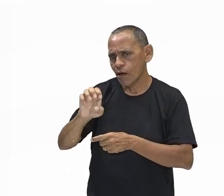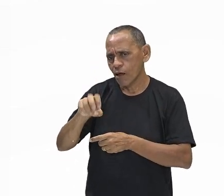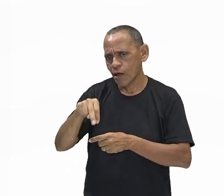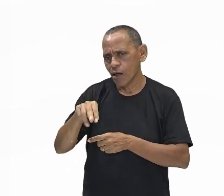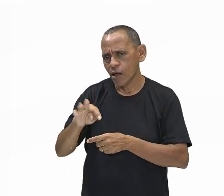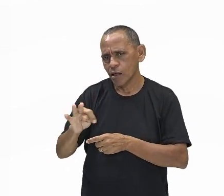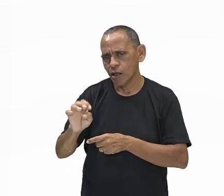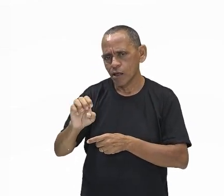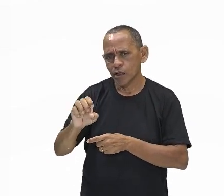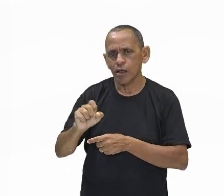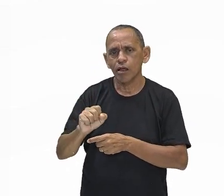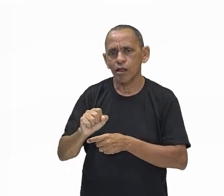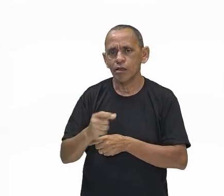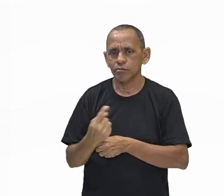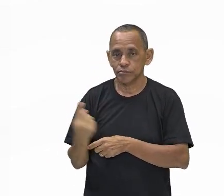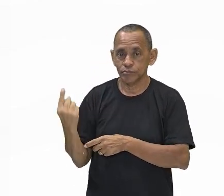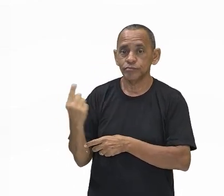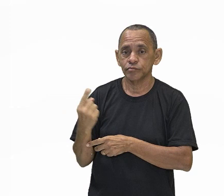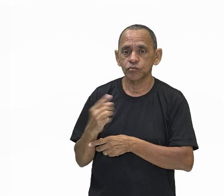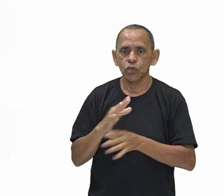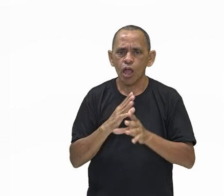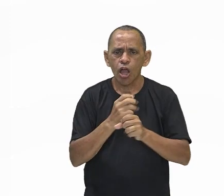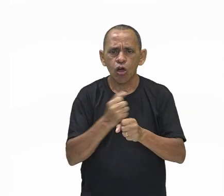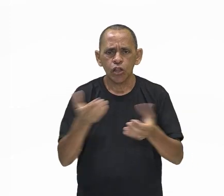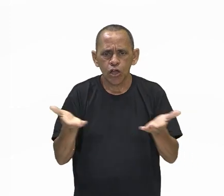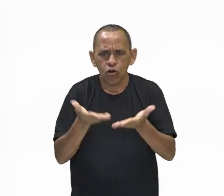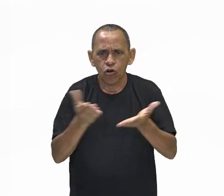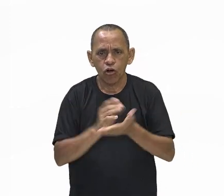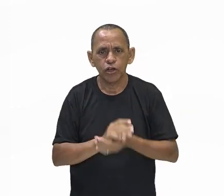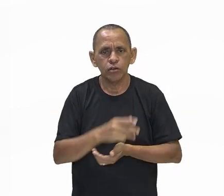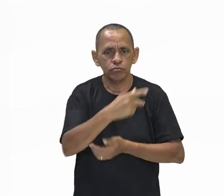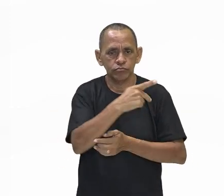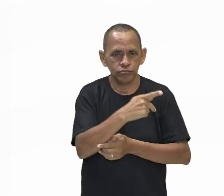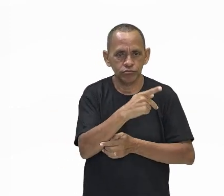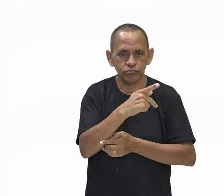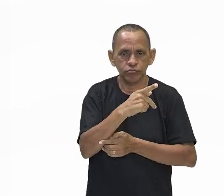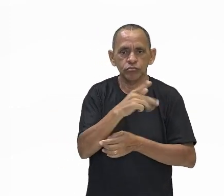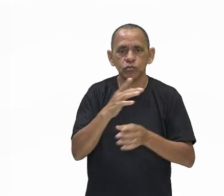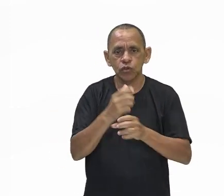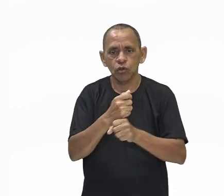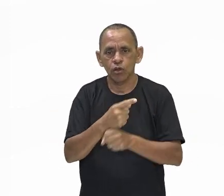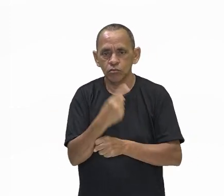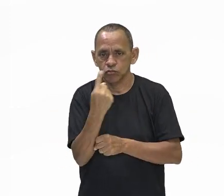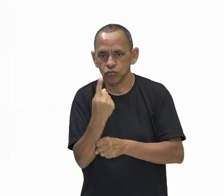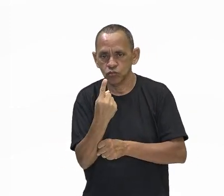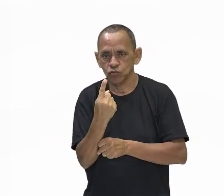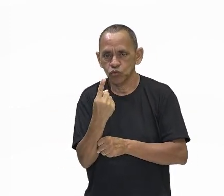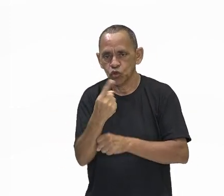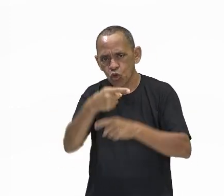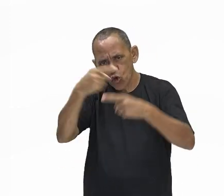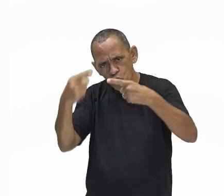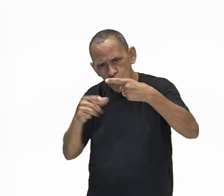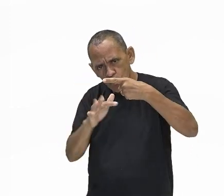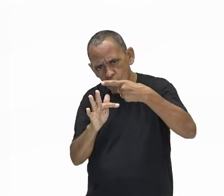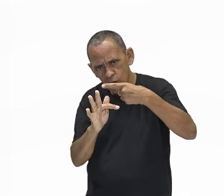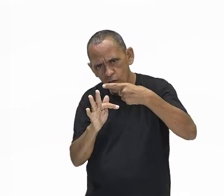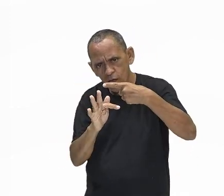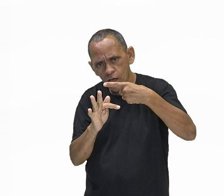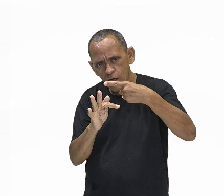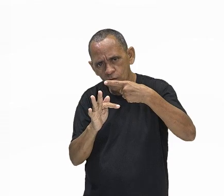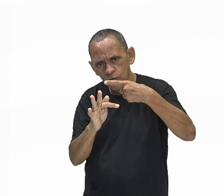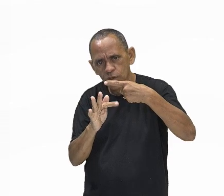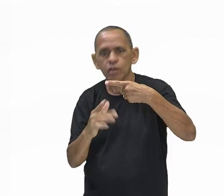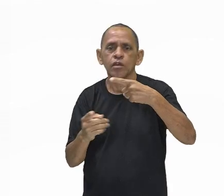Vamos calcular? Olha só, a solução. A potência focal vai ser 1 sobre F, não é? Que é o inverso da